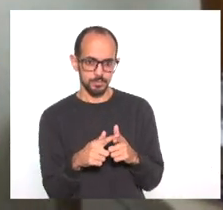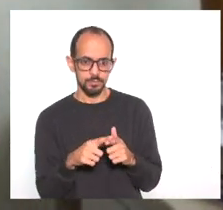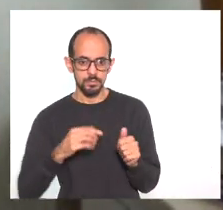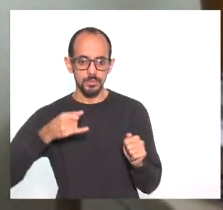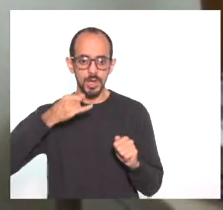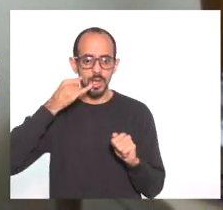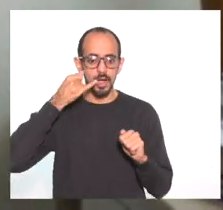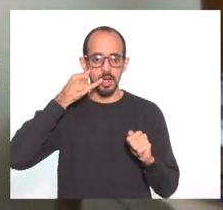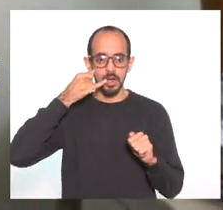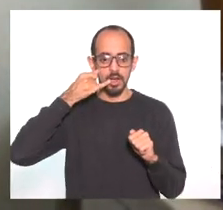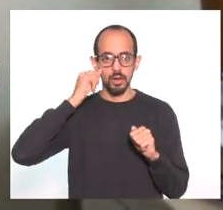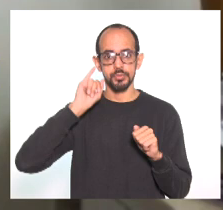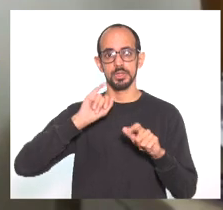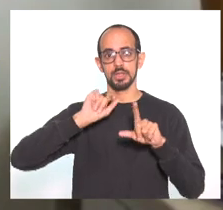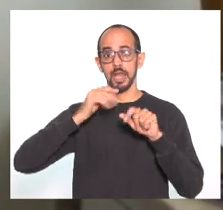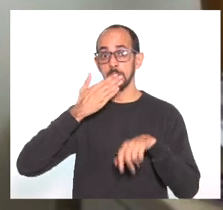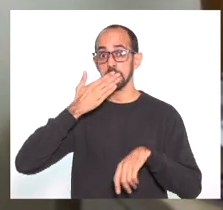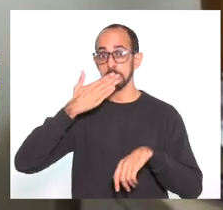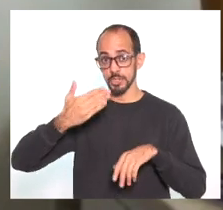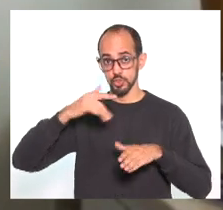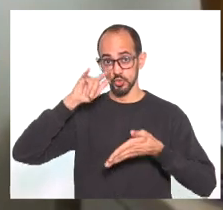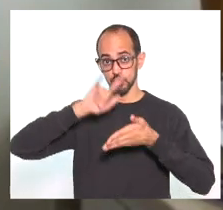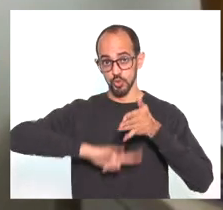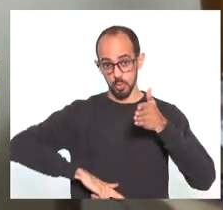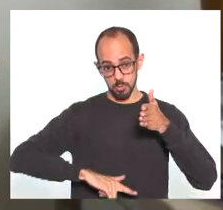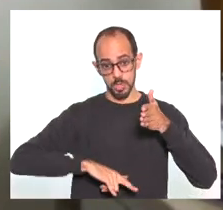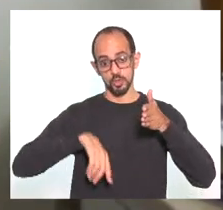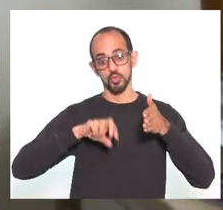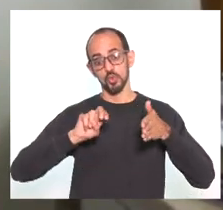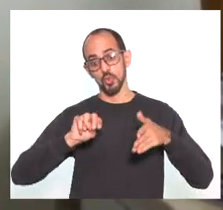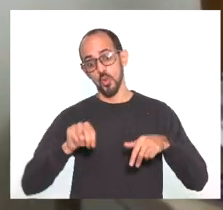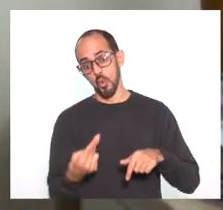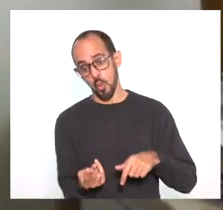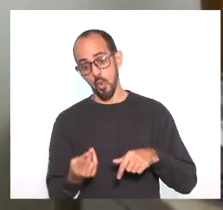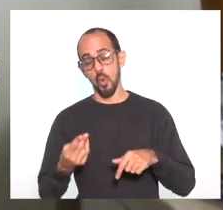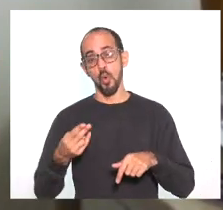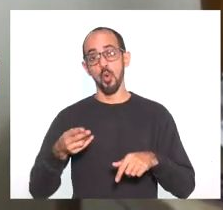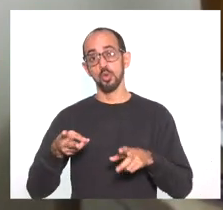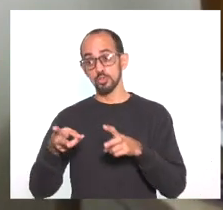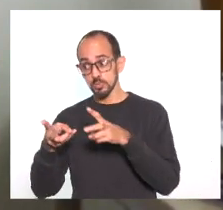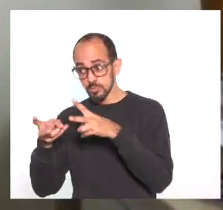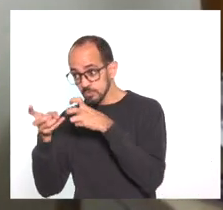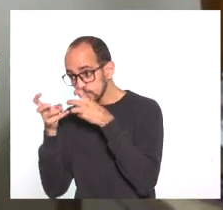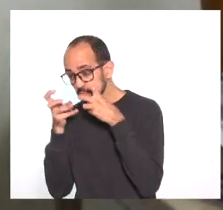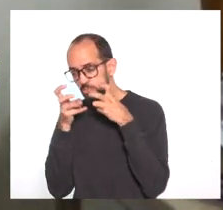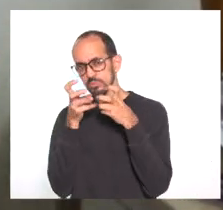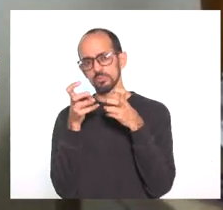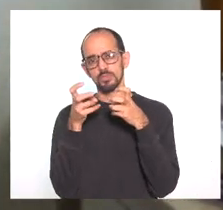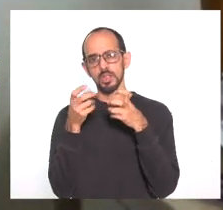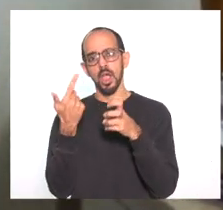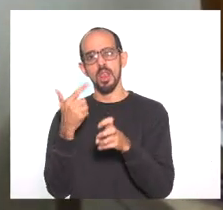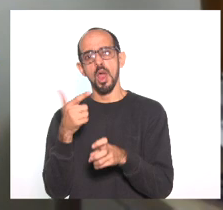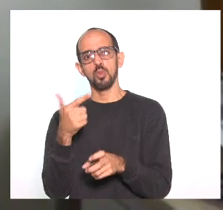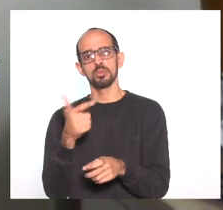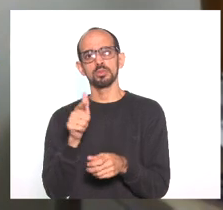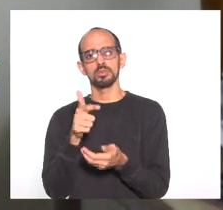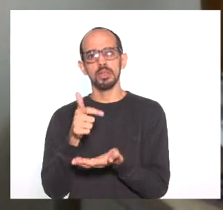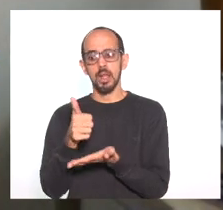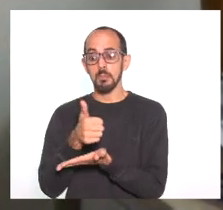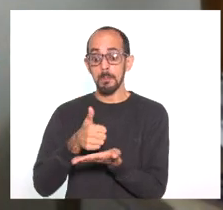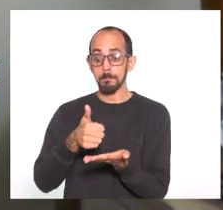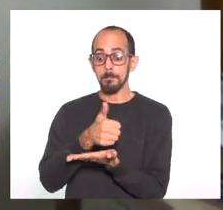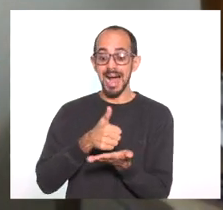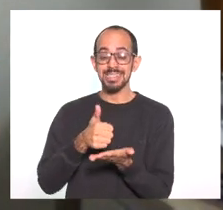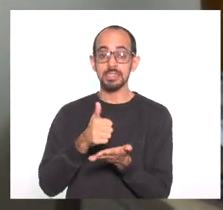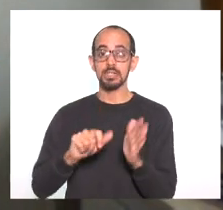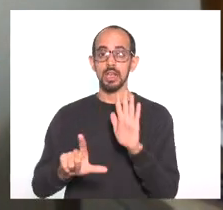nenhum pedido, nem de documento, nem de oitiva, que não tenha uma fundamentação,